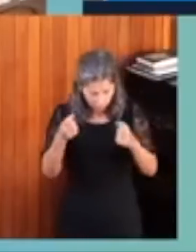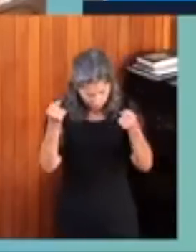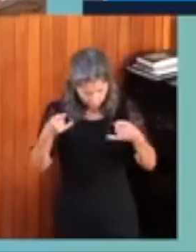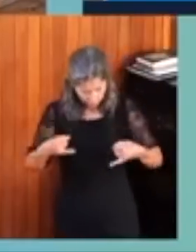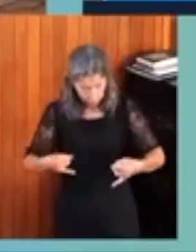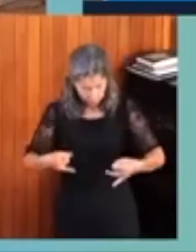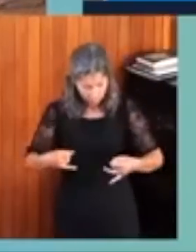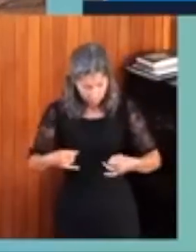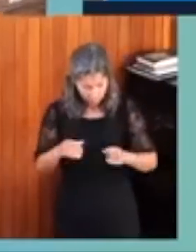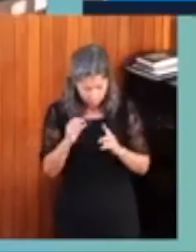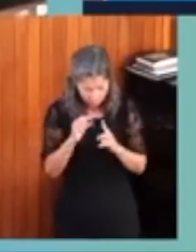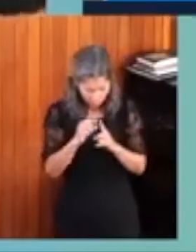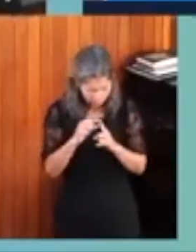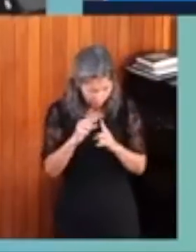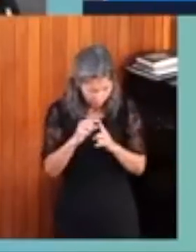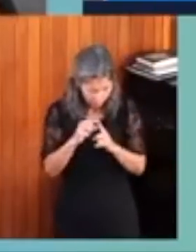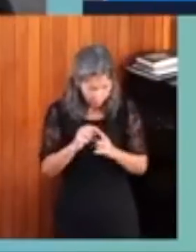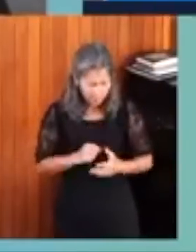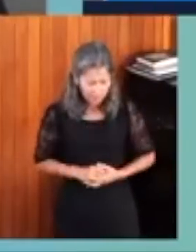poucas frases, tá?